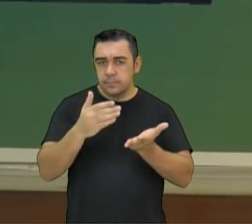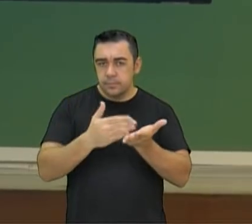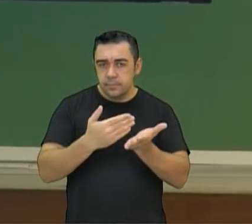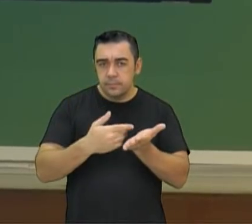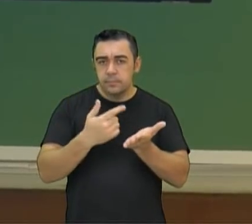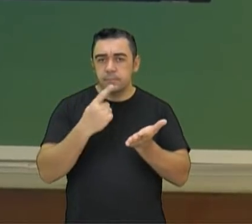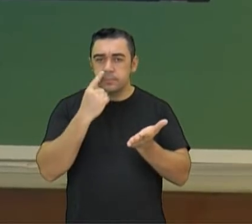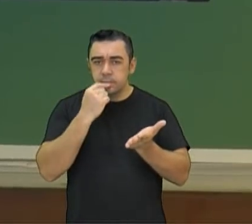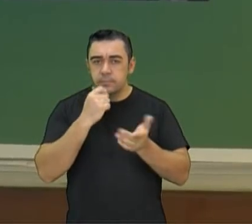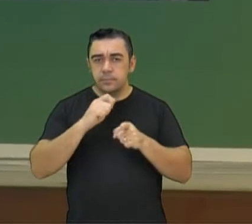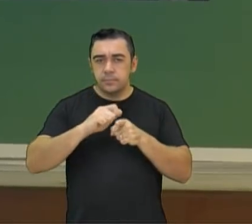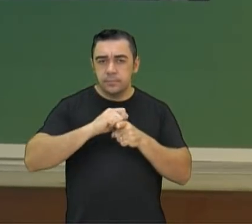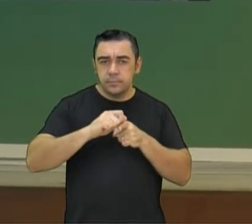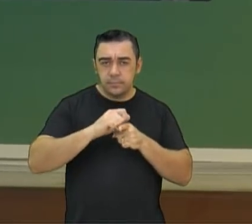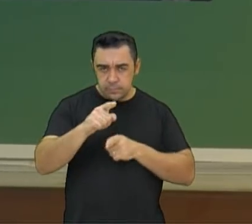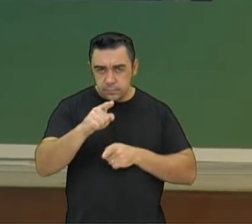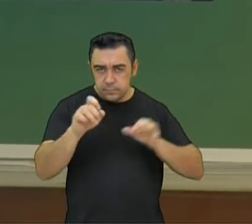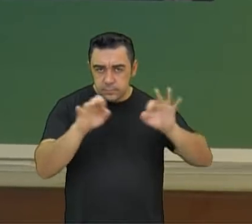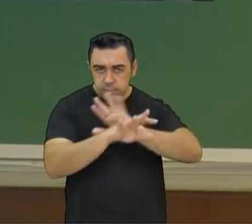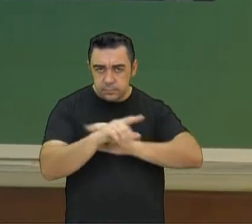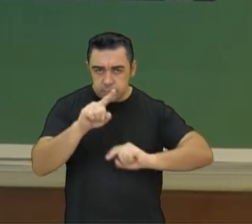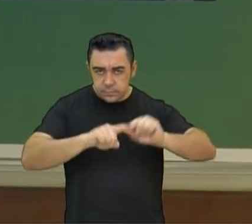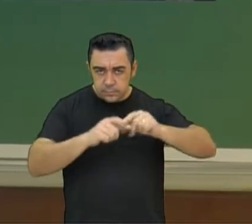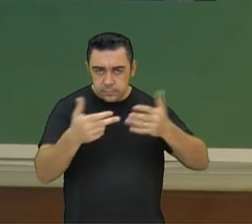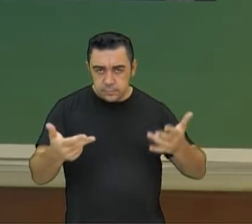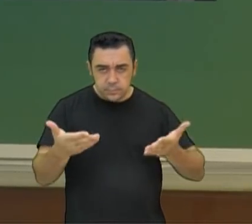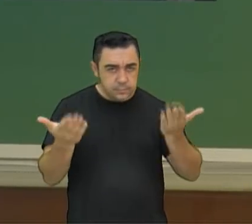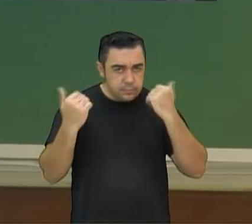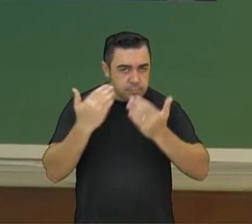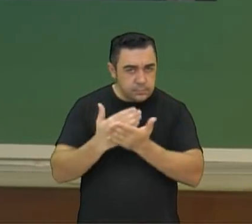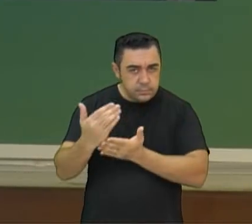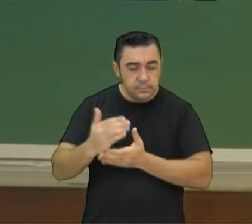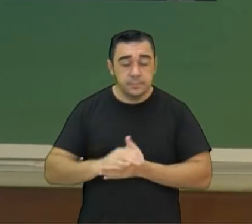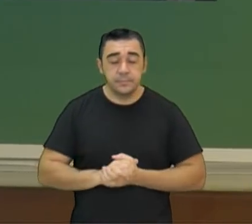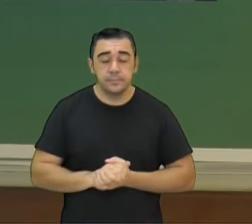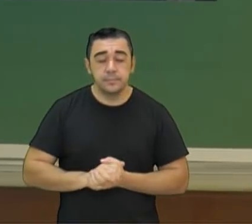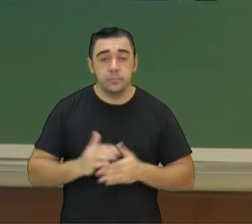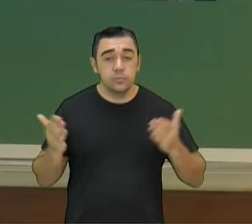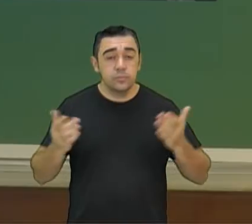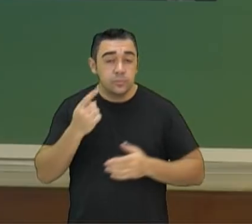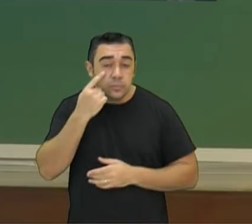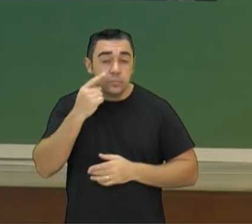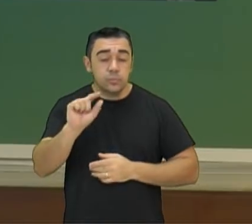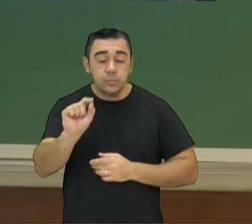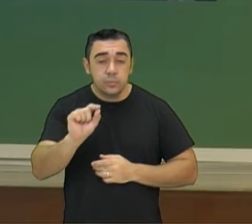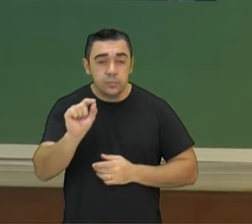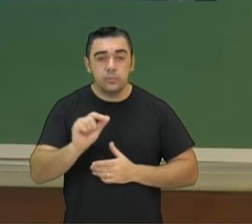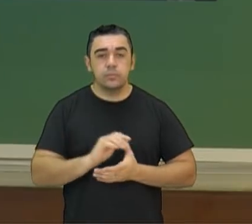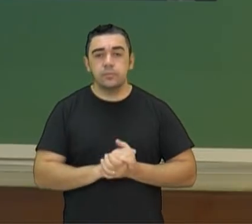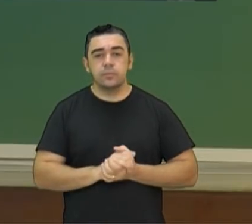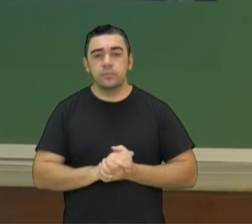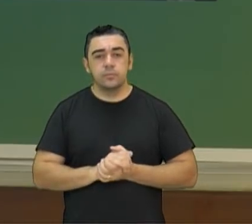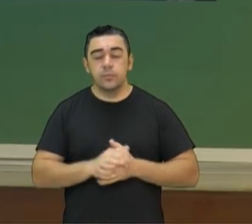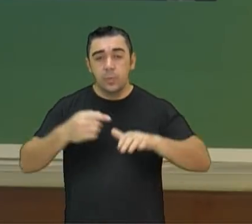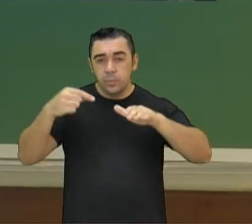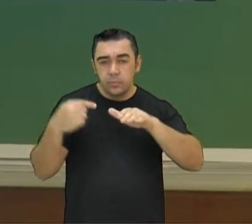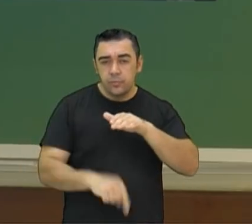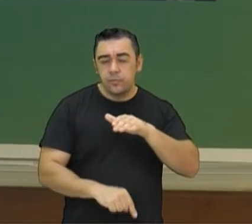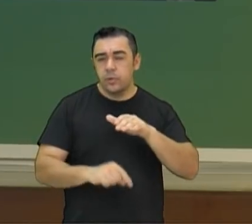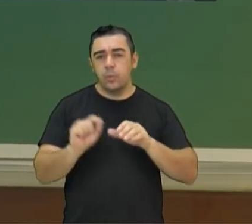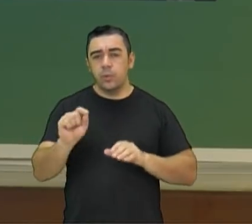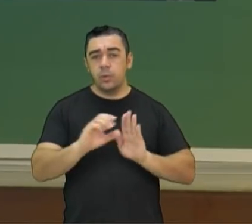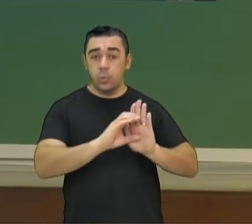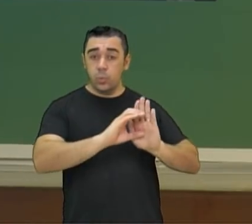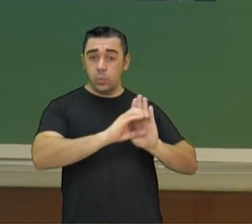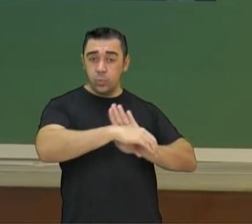aí, lápis, borracha na mão, para a gente começar? Então, hoje a gente vai ver, aprofundar alguns conceitos, né, que